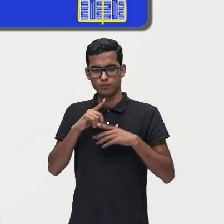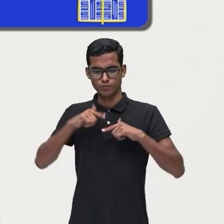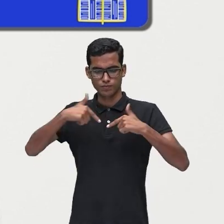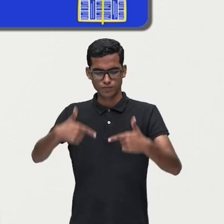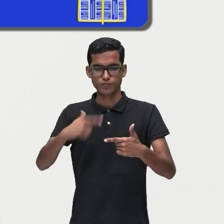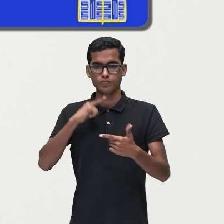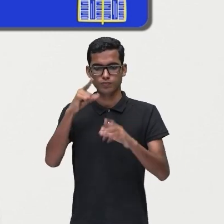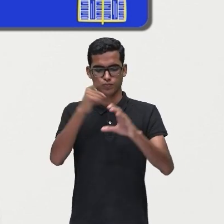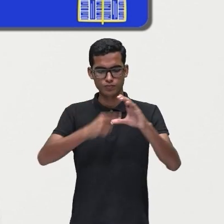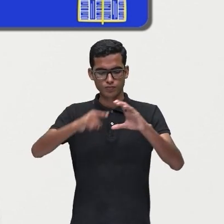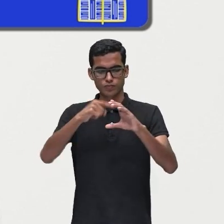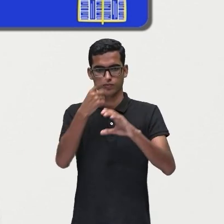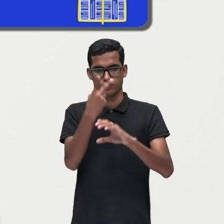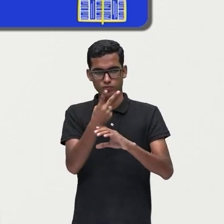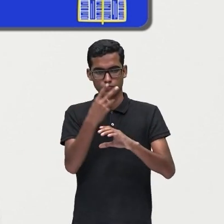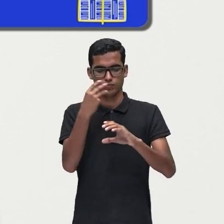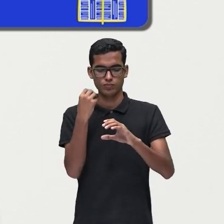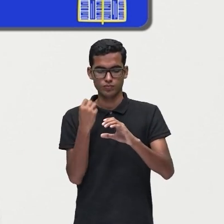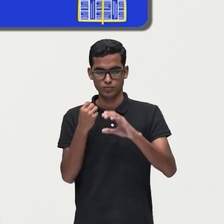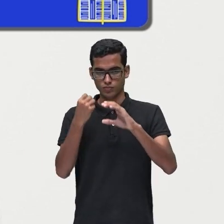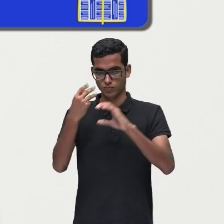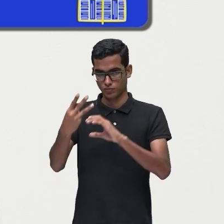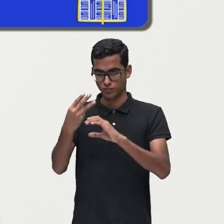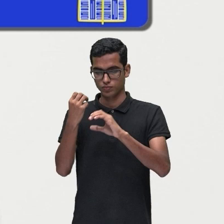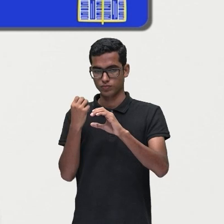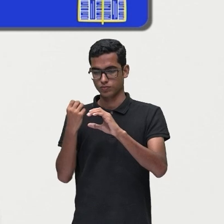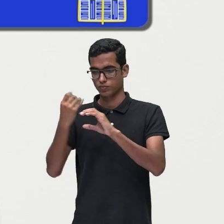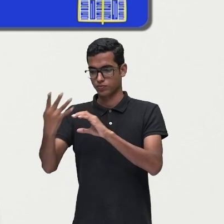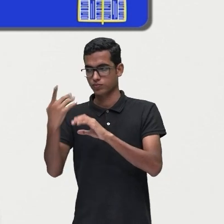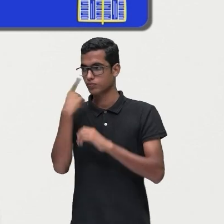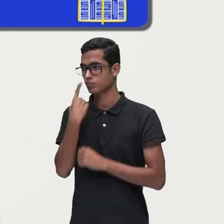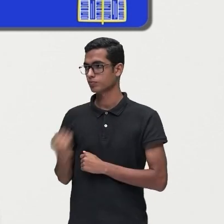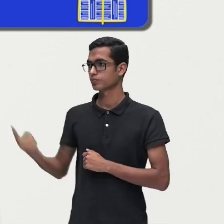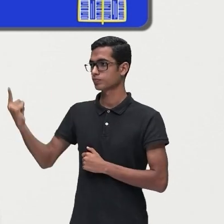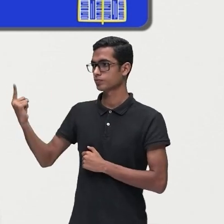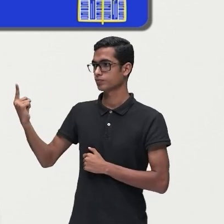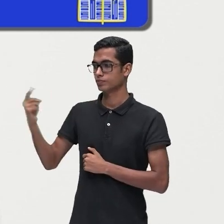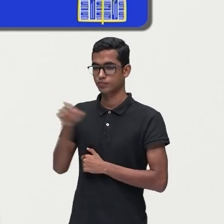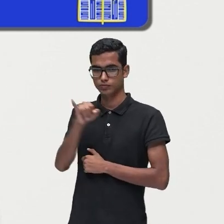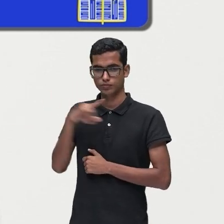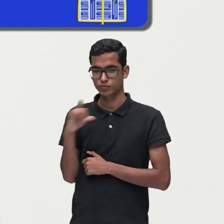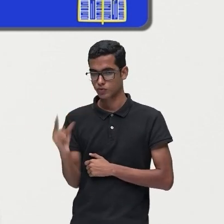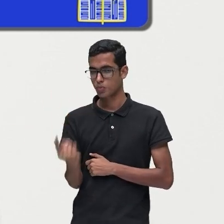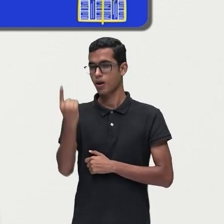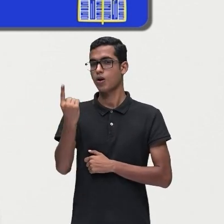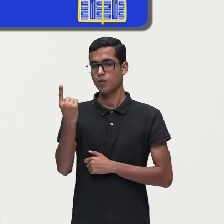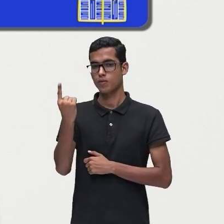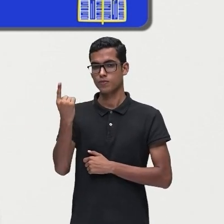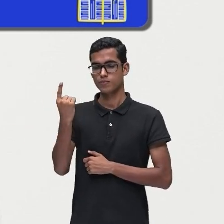e 4. Então, se eu tivesse uma única roldana ligando ao peso,